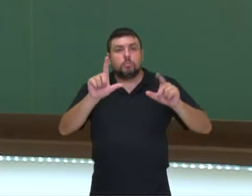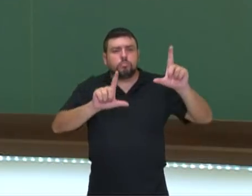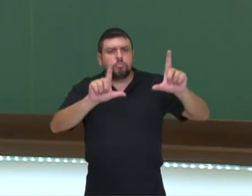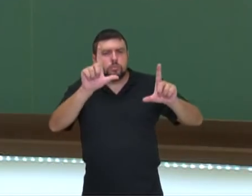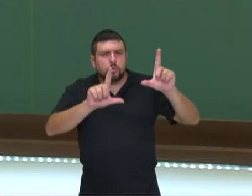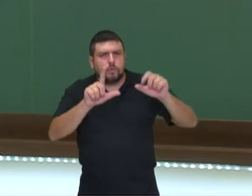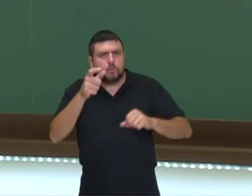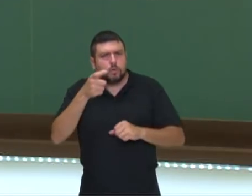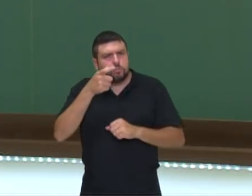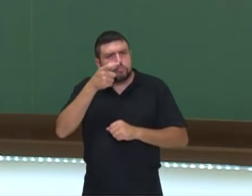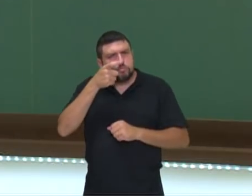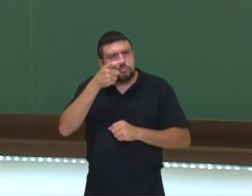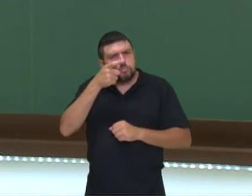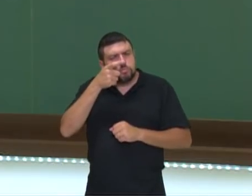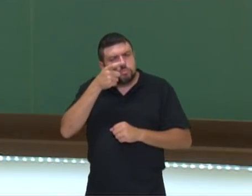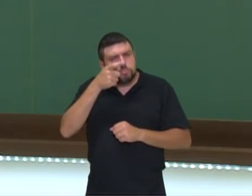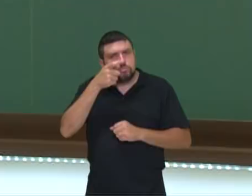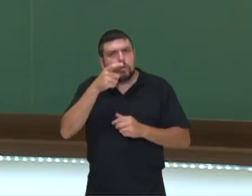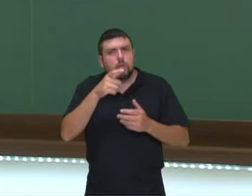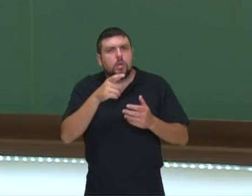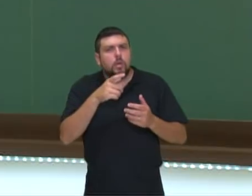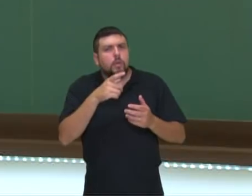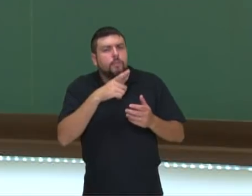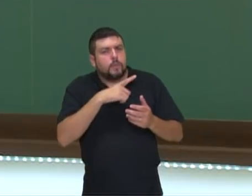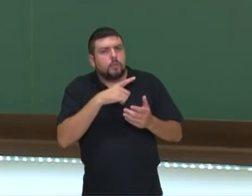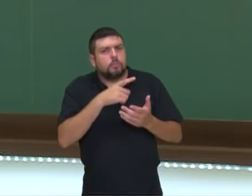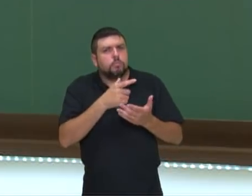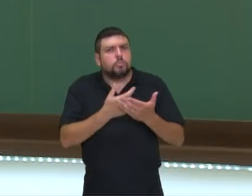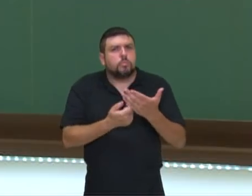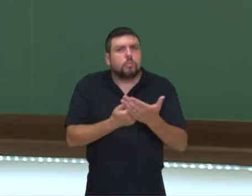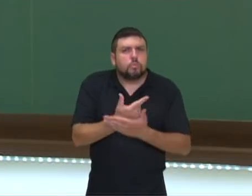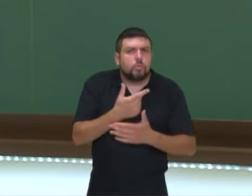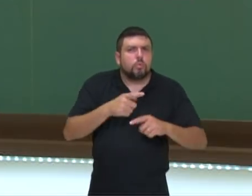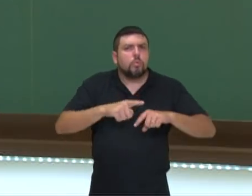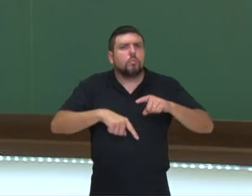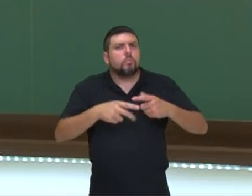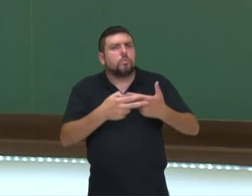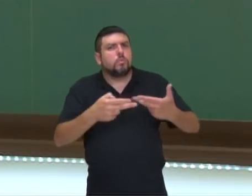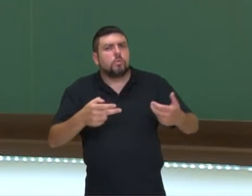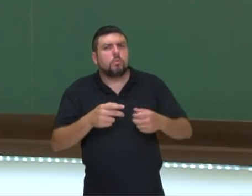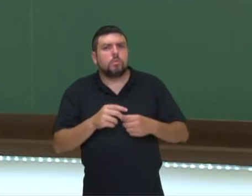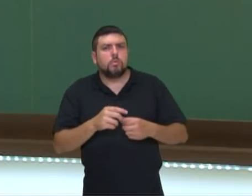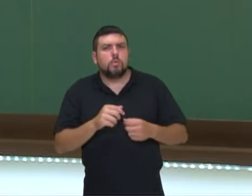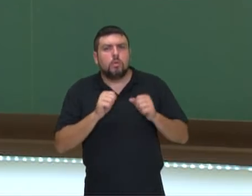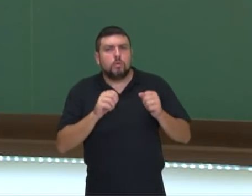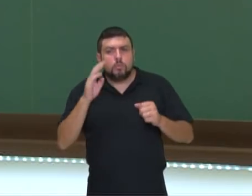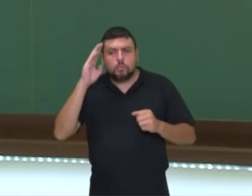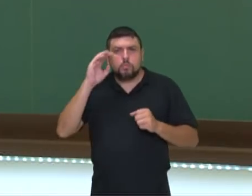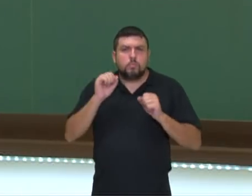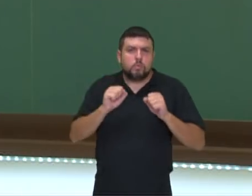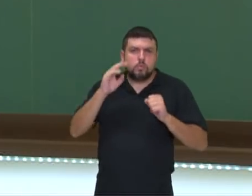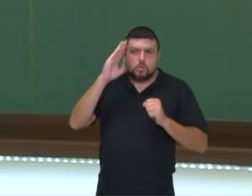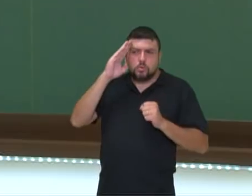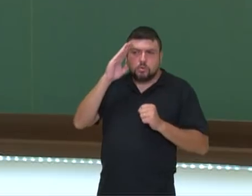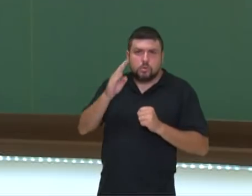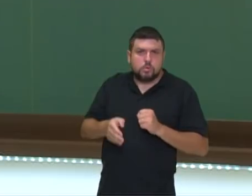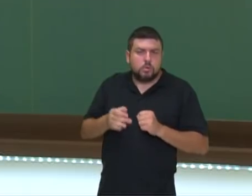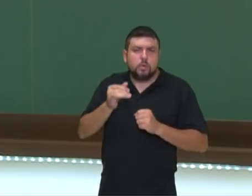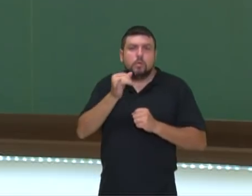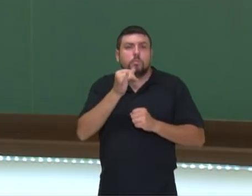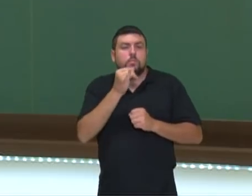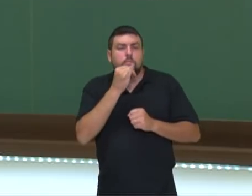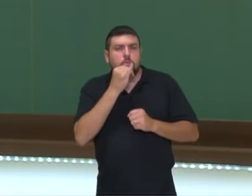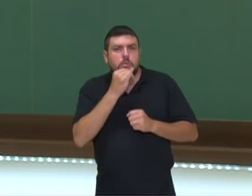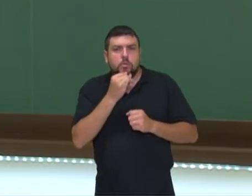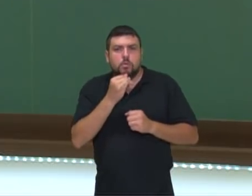consumidor. Ele está consumindo um determinado produto de maneira direta, que pode ser a partir do meio de